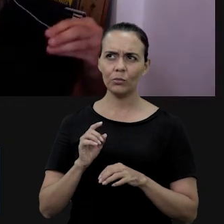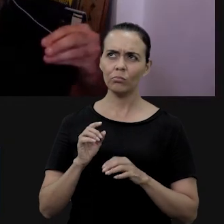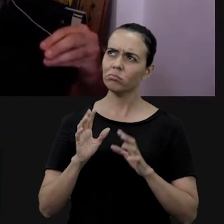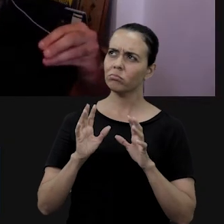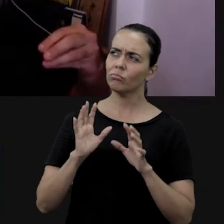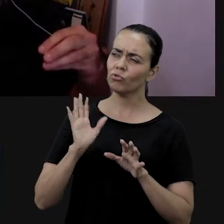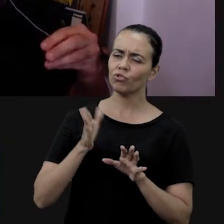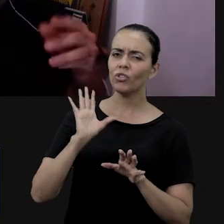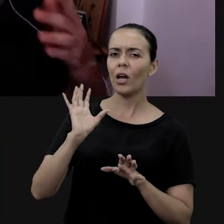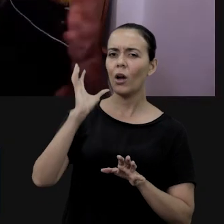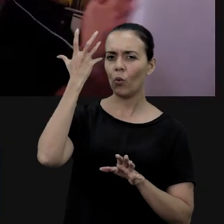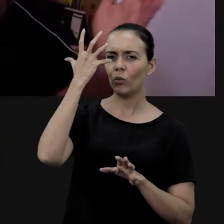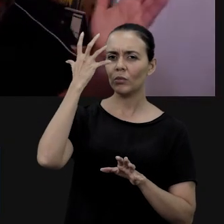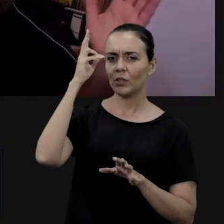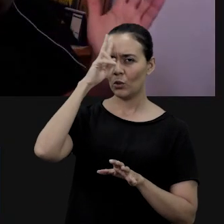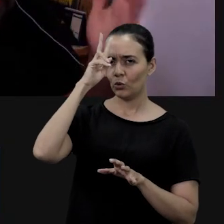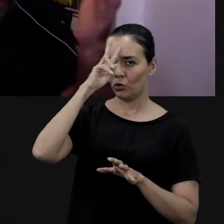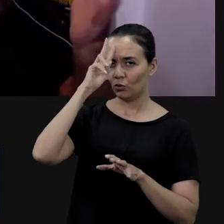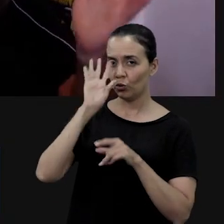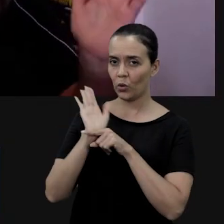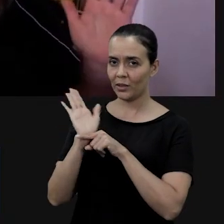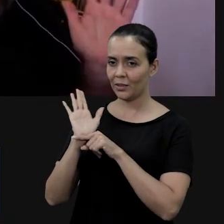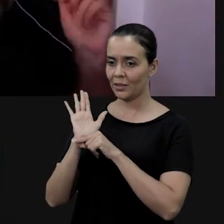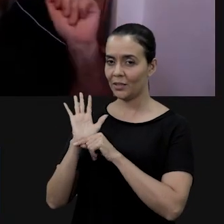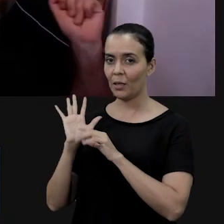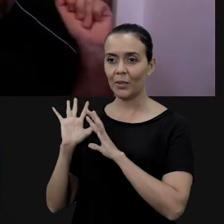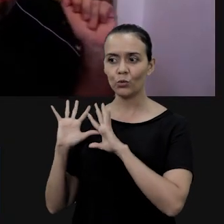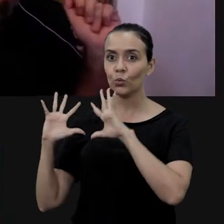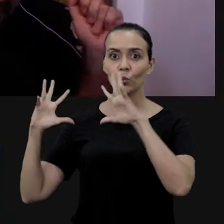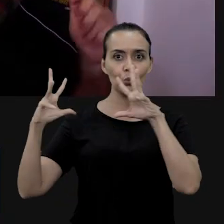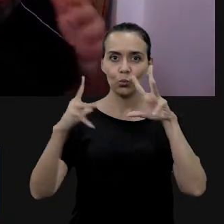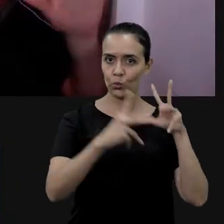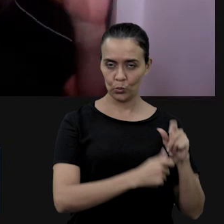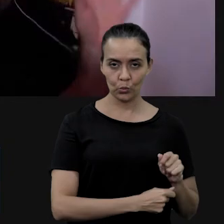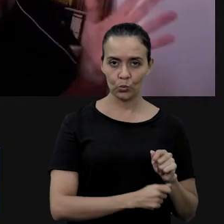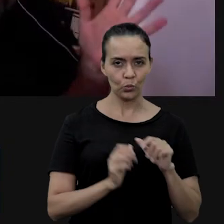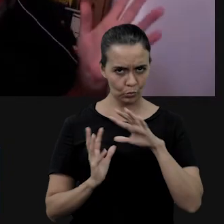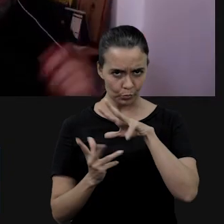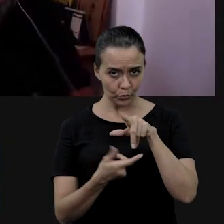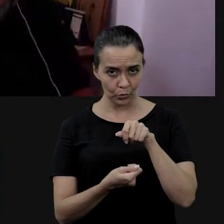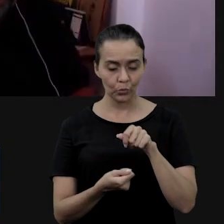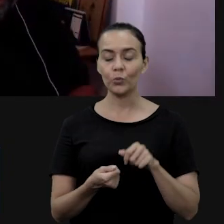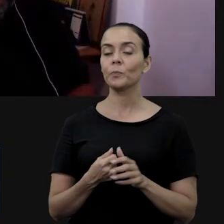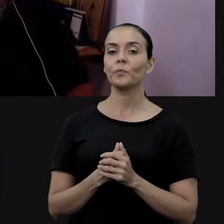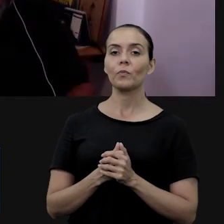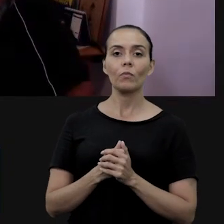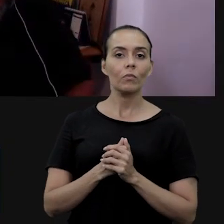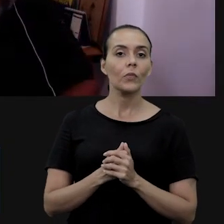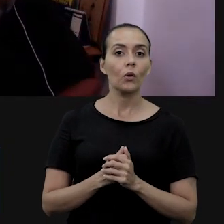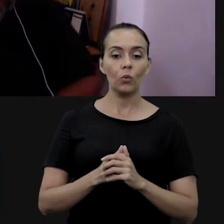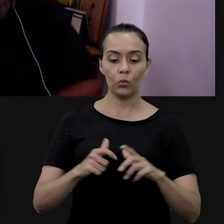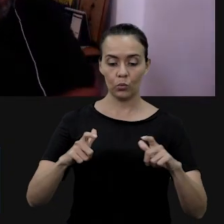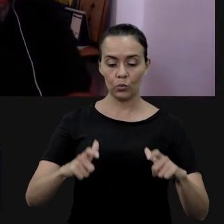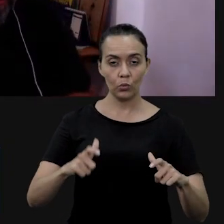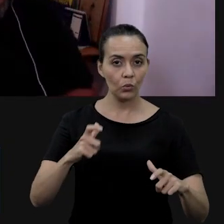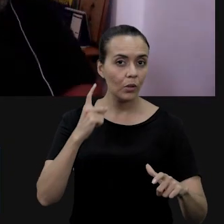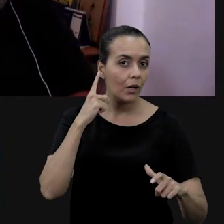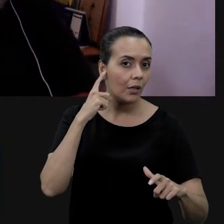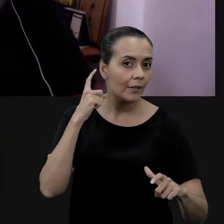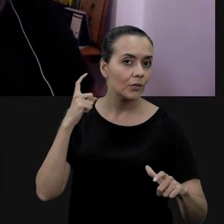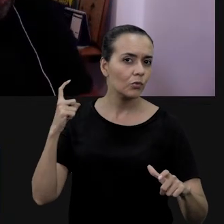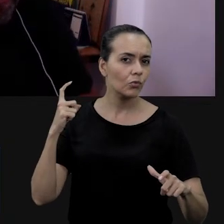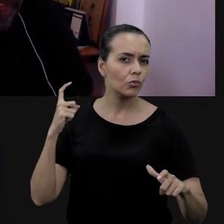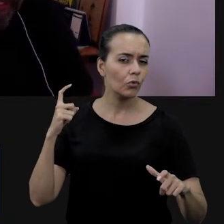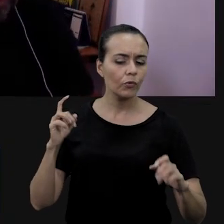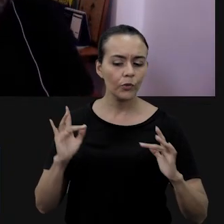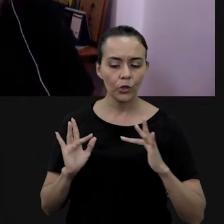Brasil, e também isso aconteceu em todos os. Na história do cinema em geral, então, como o som,